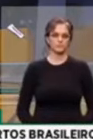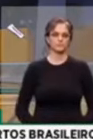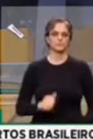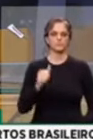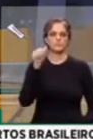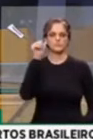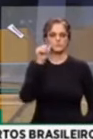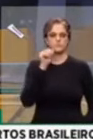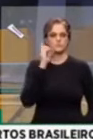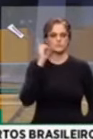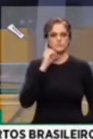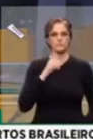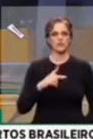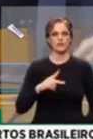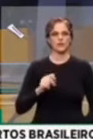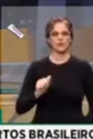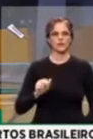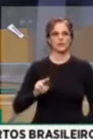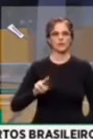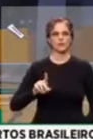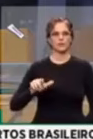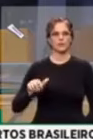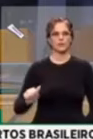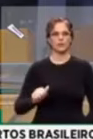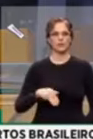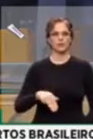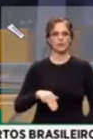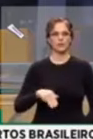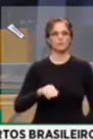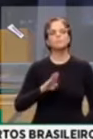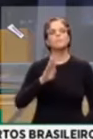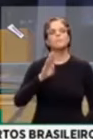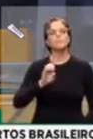Deputada Paula Belmonte, para orientar, tinha pedido para orientar pelo